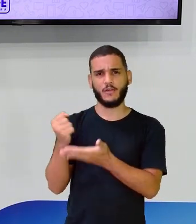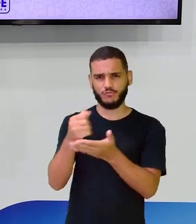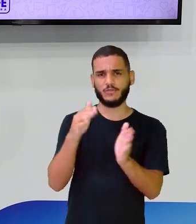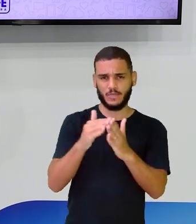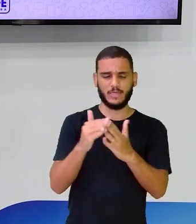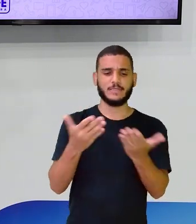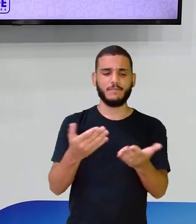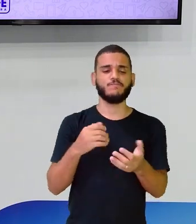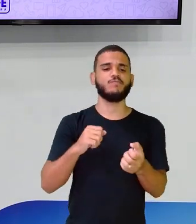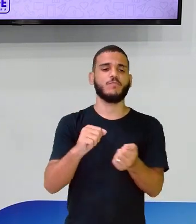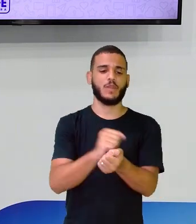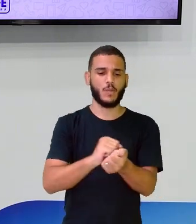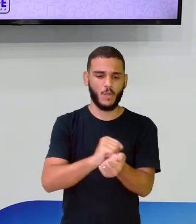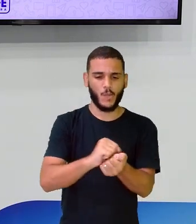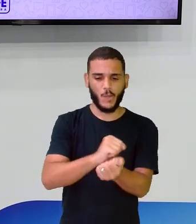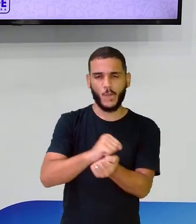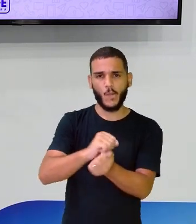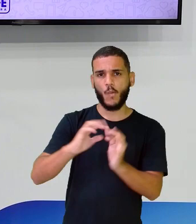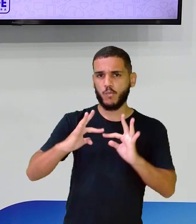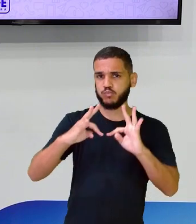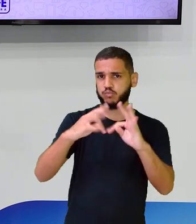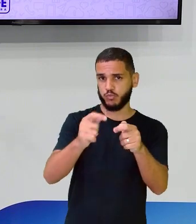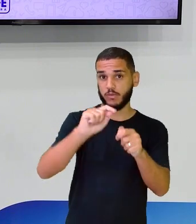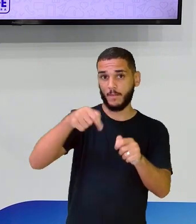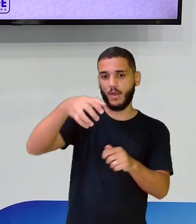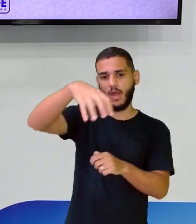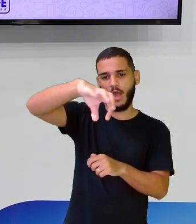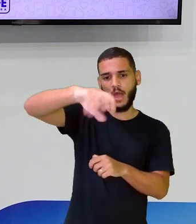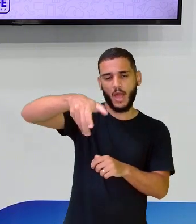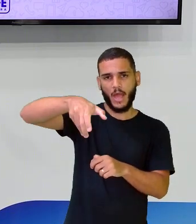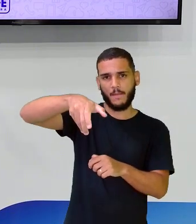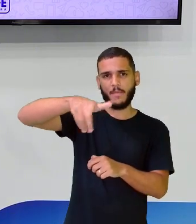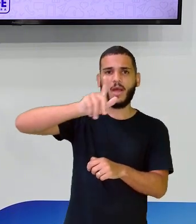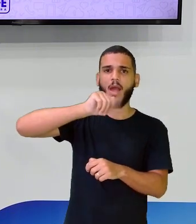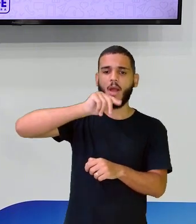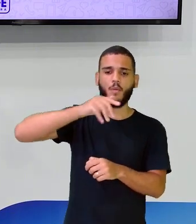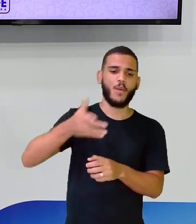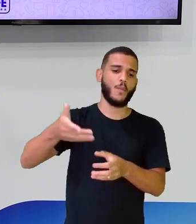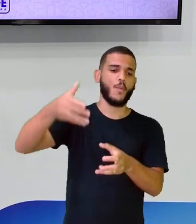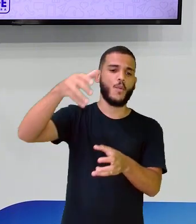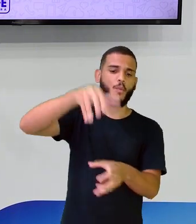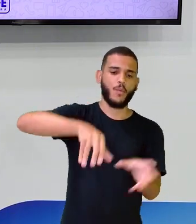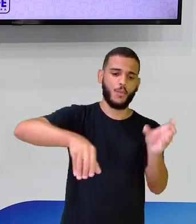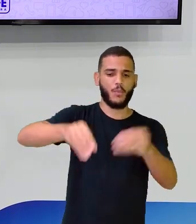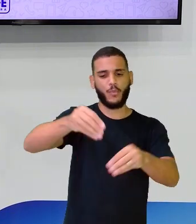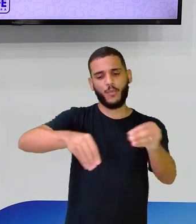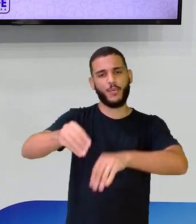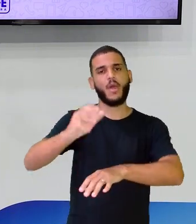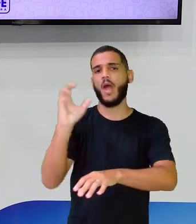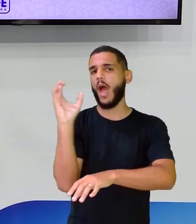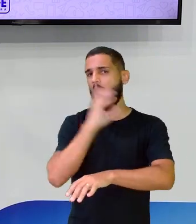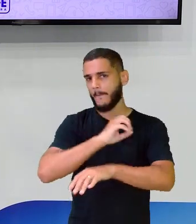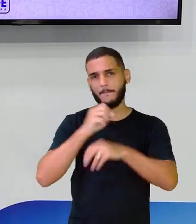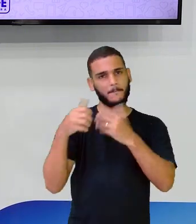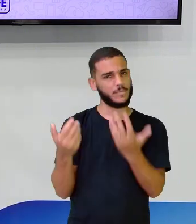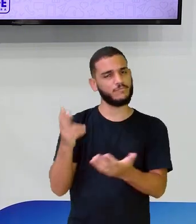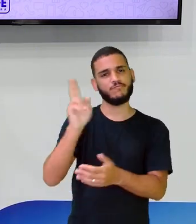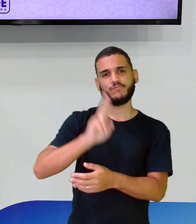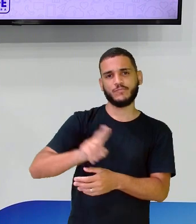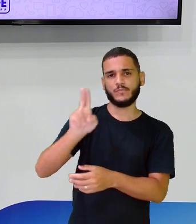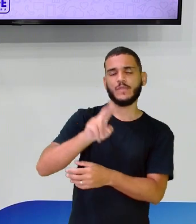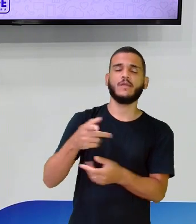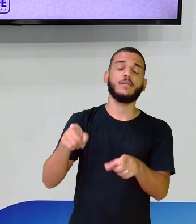ensaboa tudo, depois você abre a torneira, se possível você enche um balde de água, que é melhor ainda, e você vai usando,